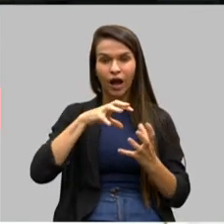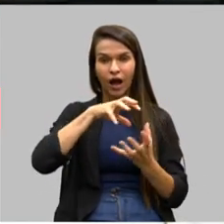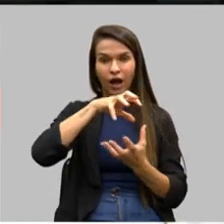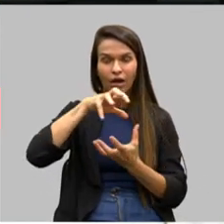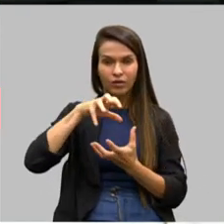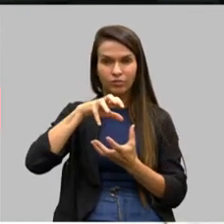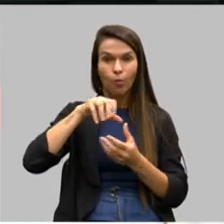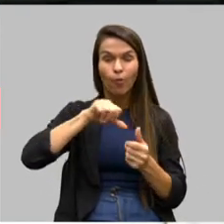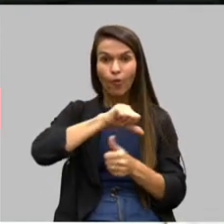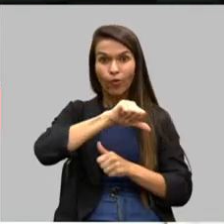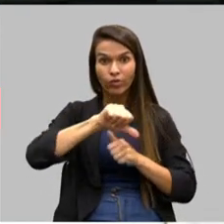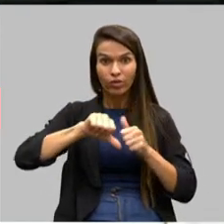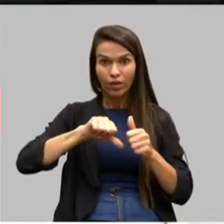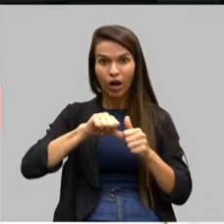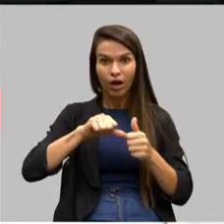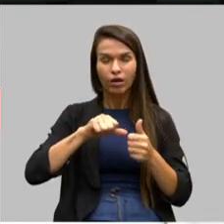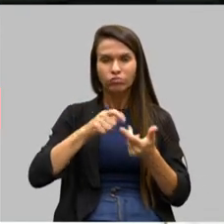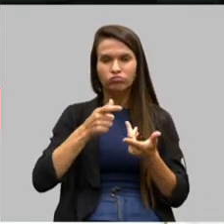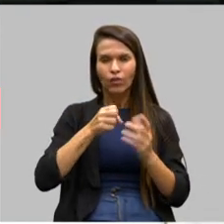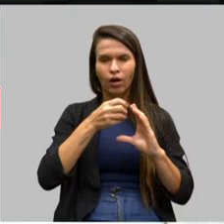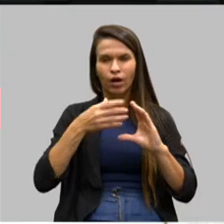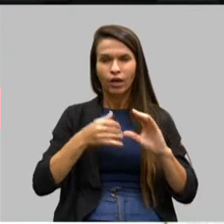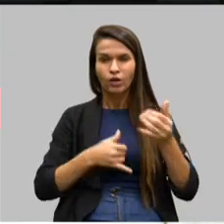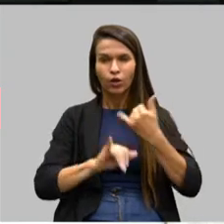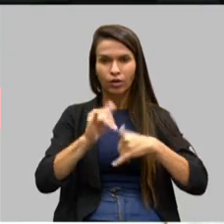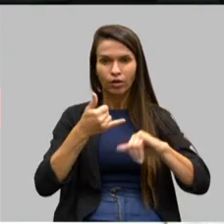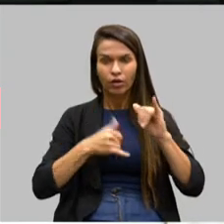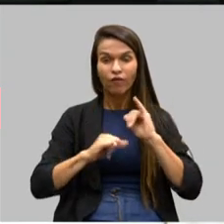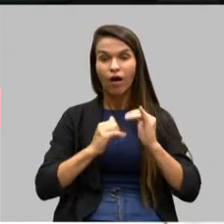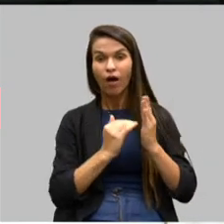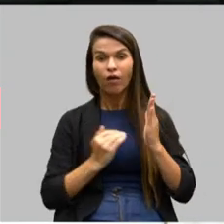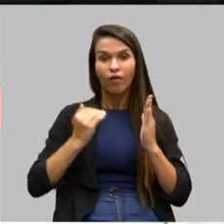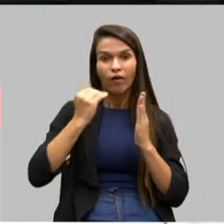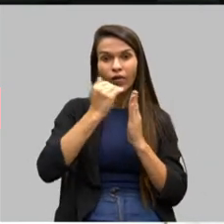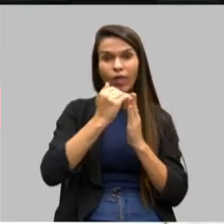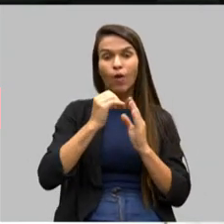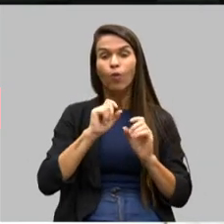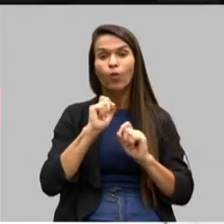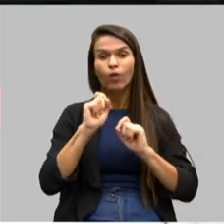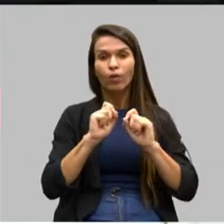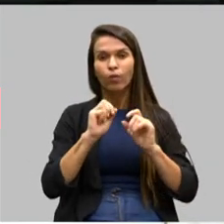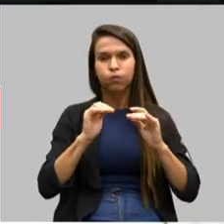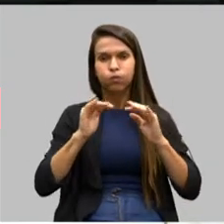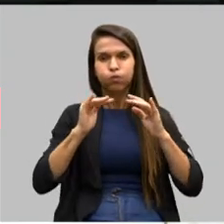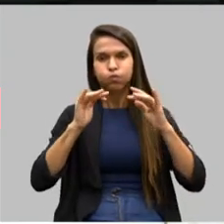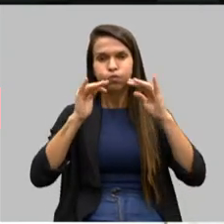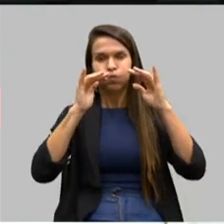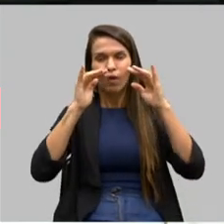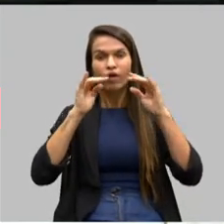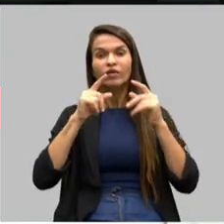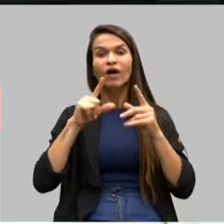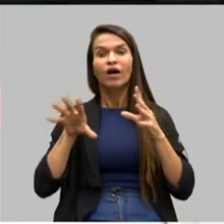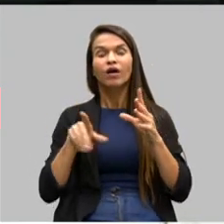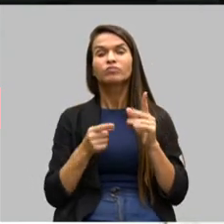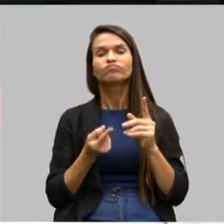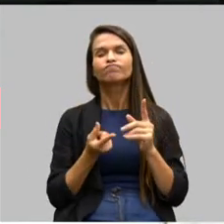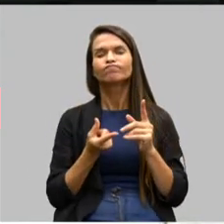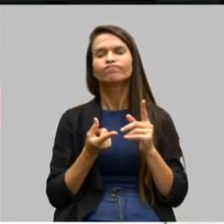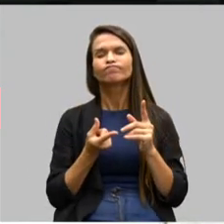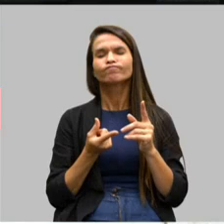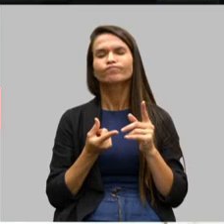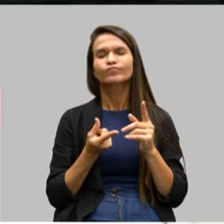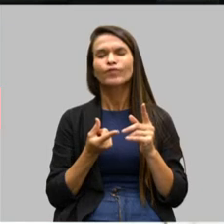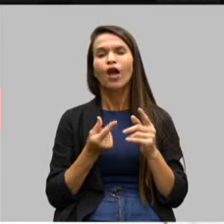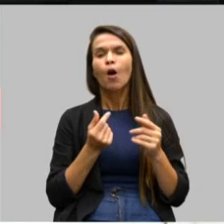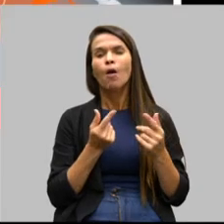a composição química, a gente vai aumentar o quê? O efeito estufa, que, por sua vez, vai contribuir para o aumento da